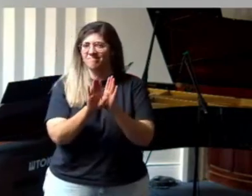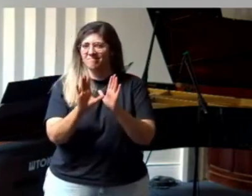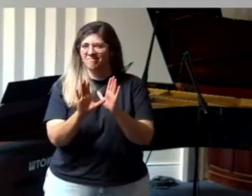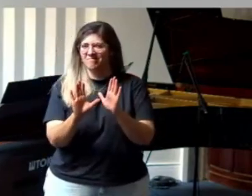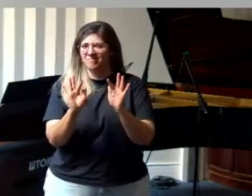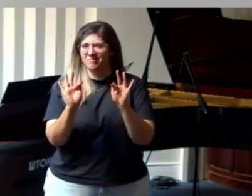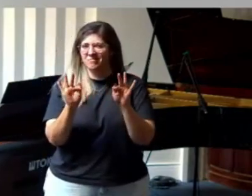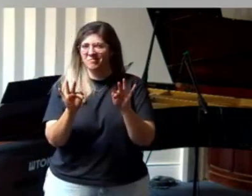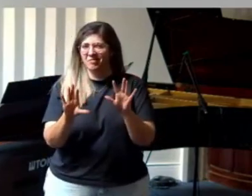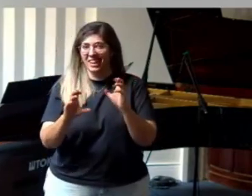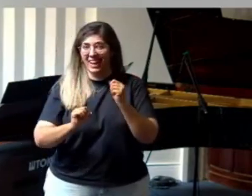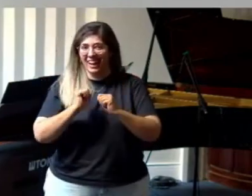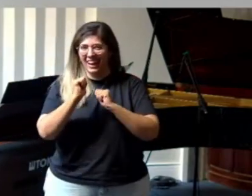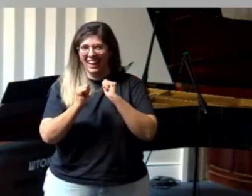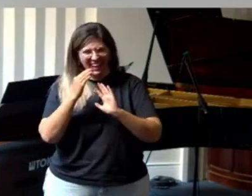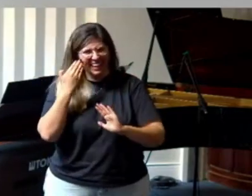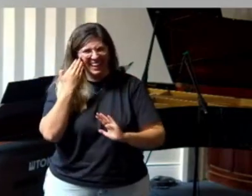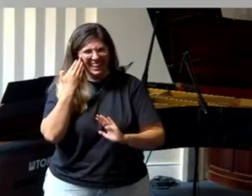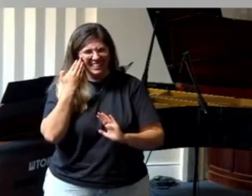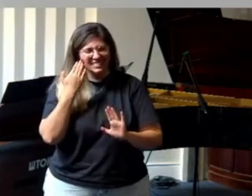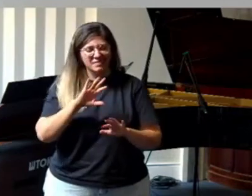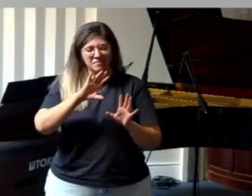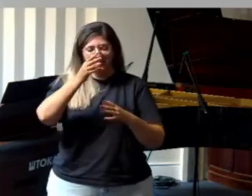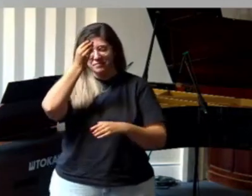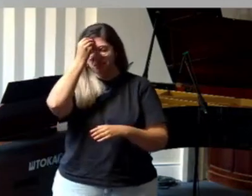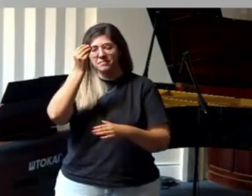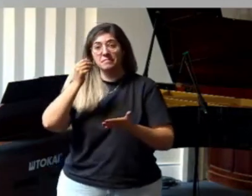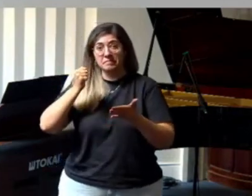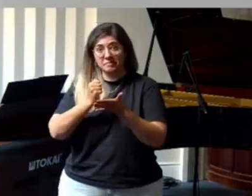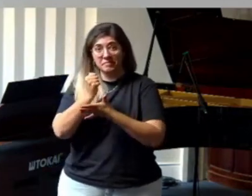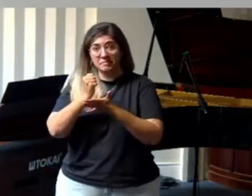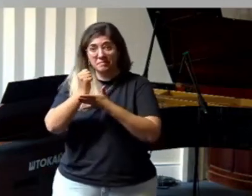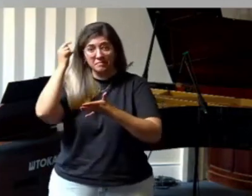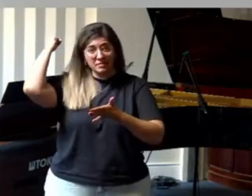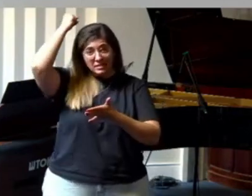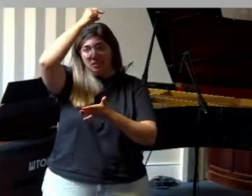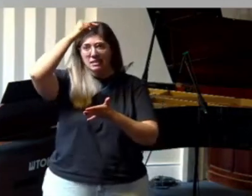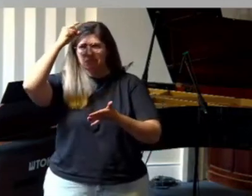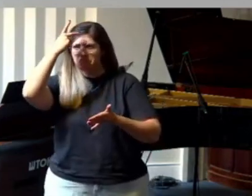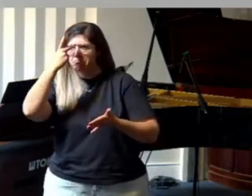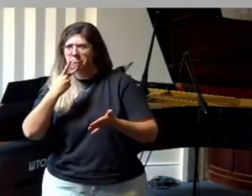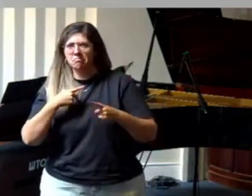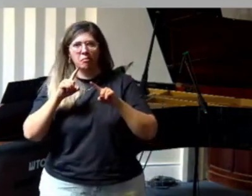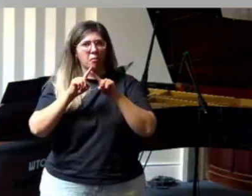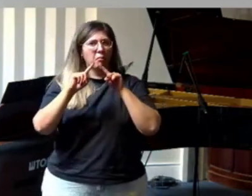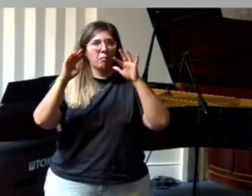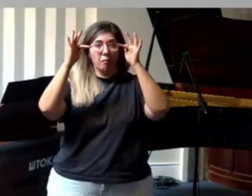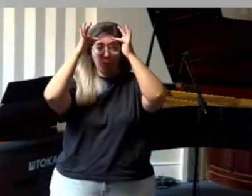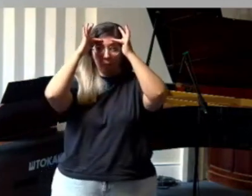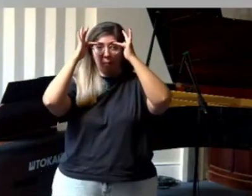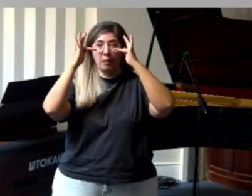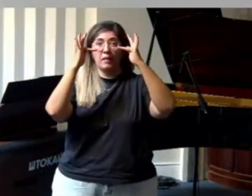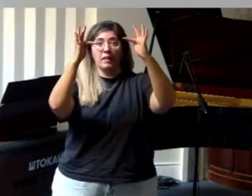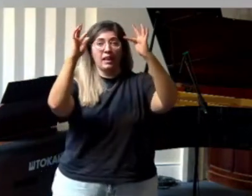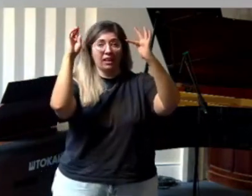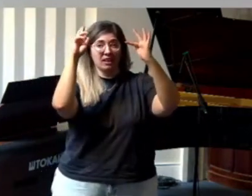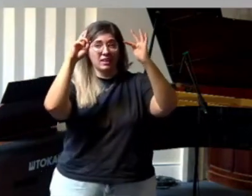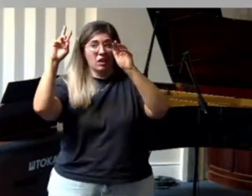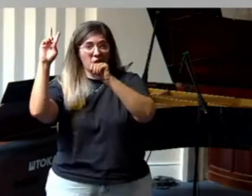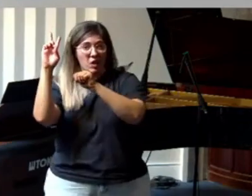Herman Bavinck diz, a perseverança dos santos não depende do seu próprio poder, mas da fidelidade de Deus, que